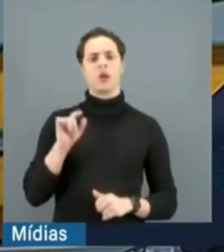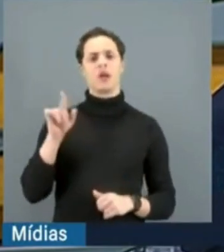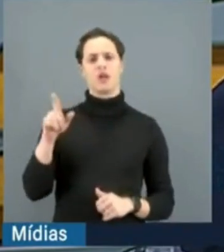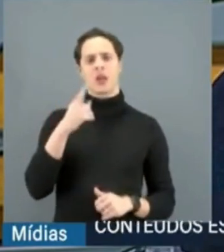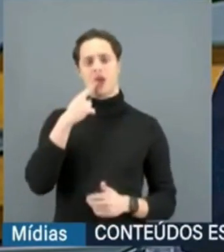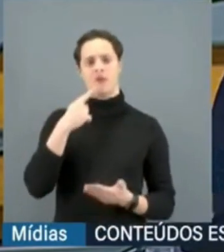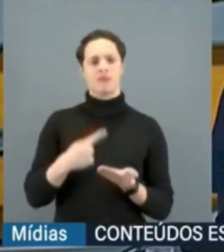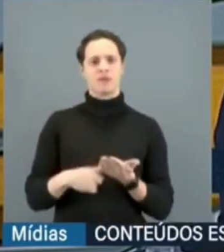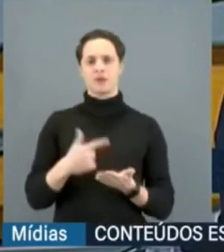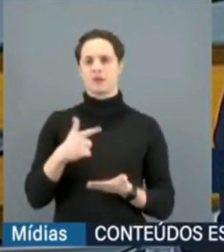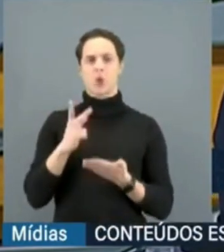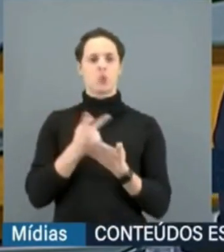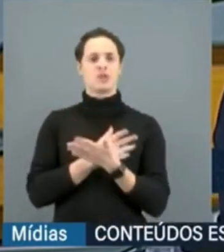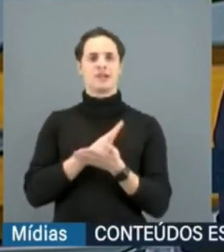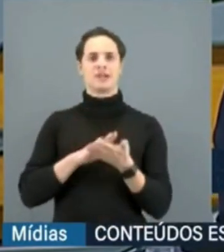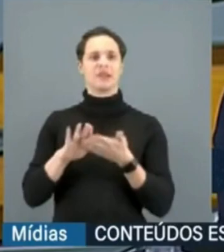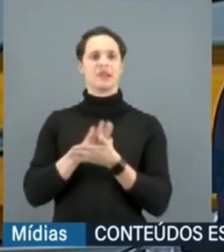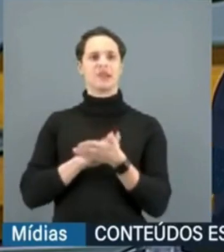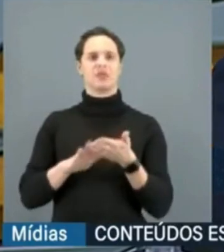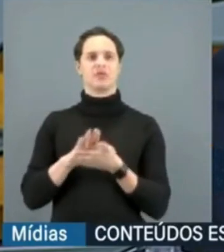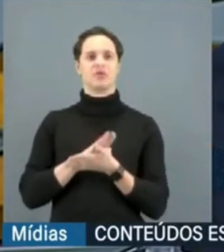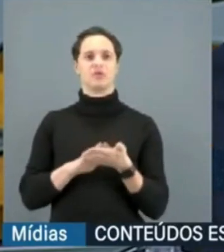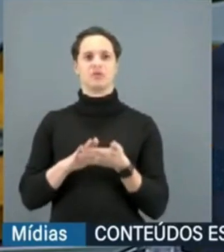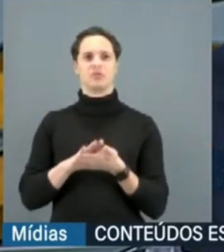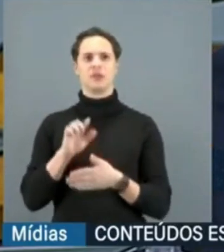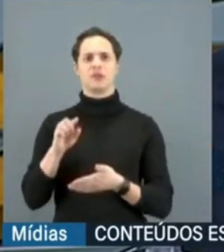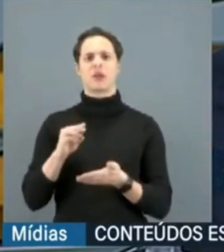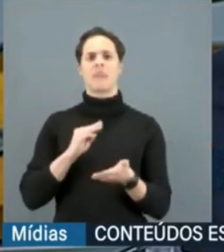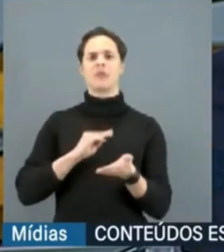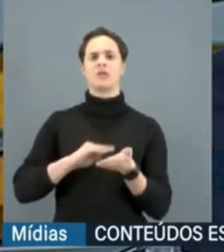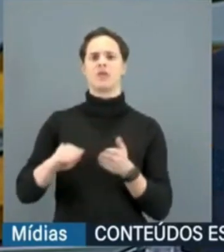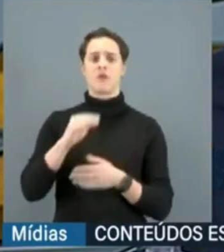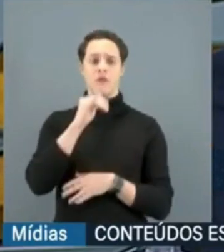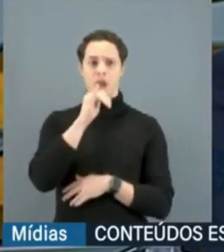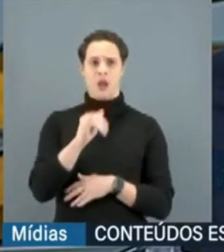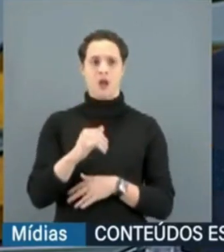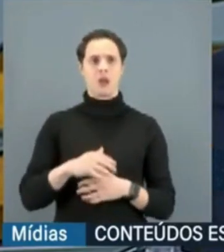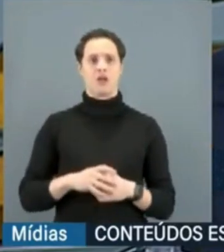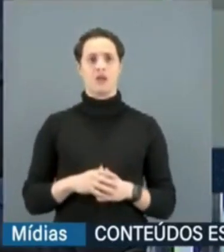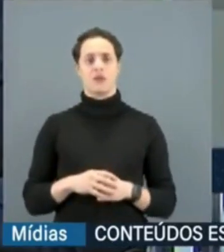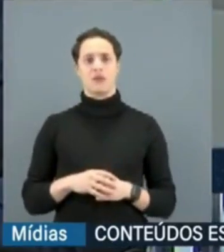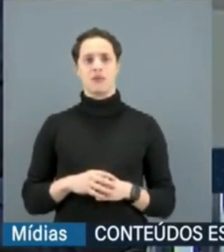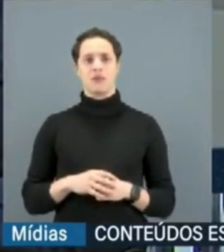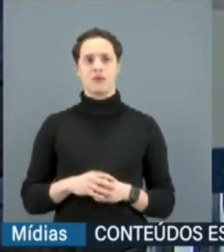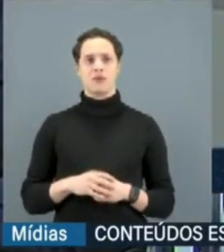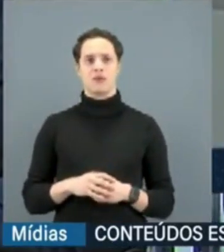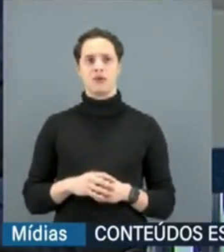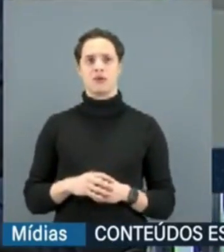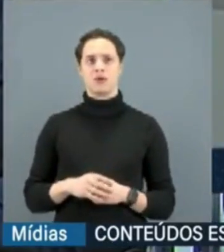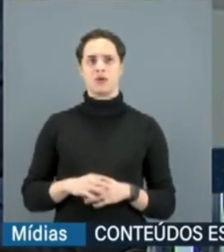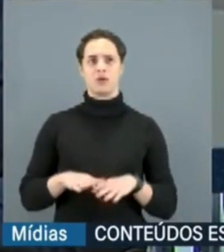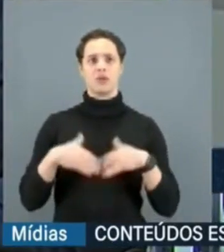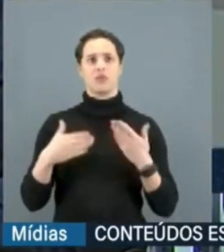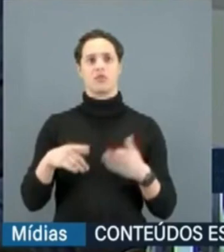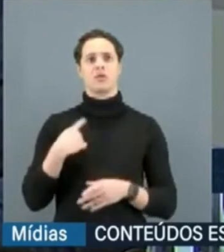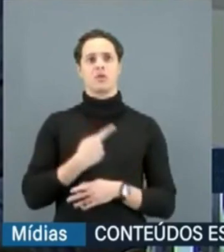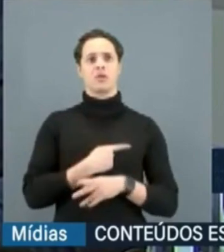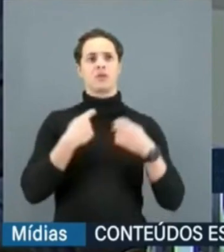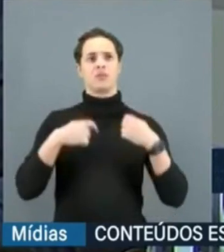afirmam é que não vai haver nada. E é isso que está nas mensagens. Então, o que a gente tem que se perguntar: